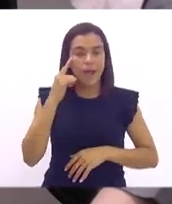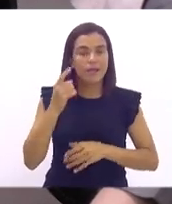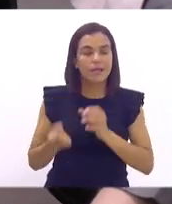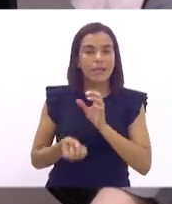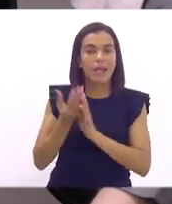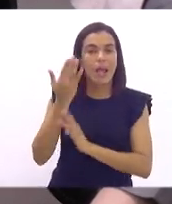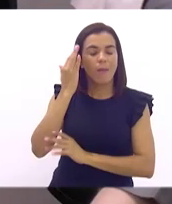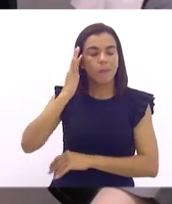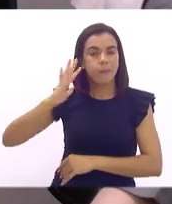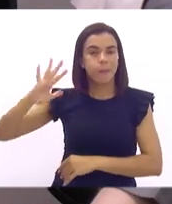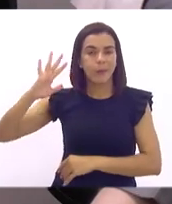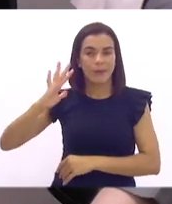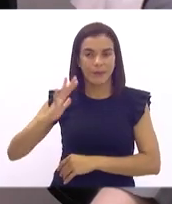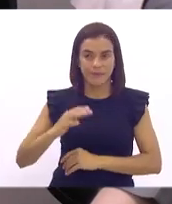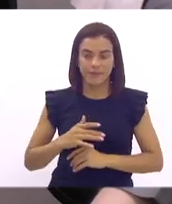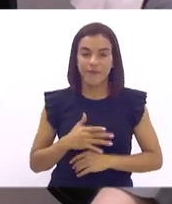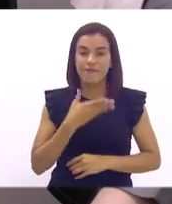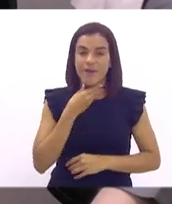instalem, né?